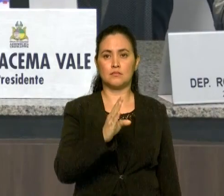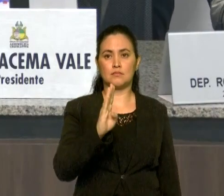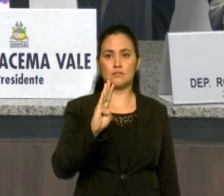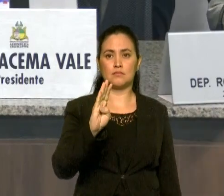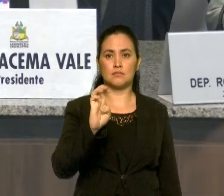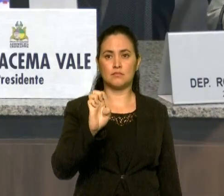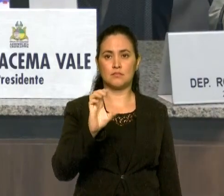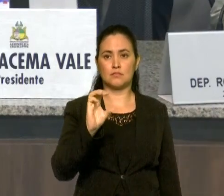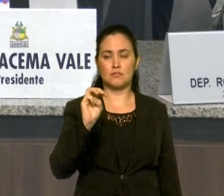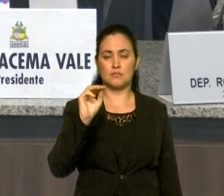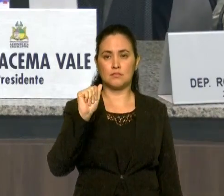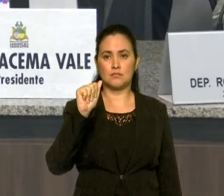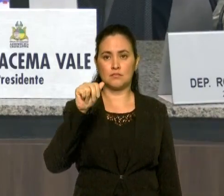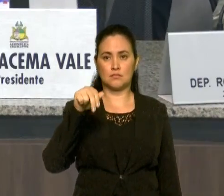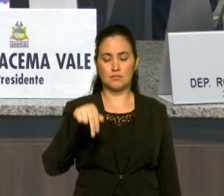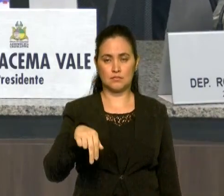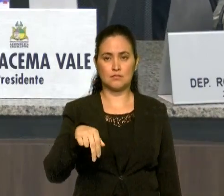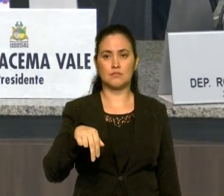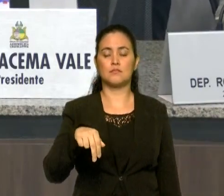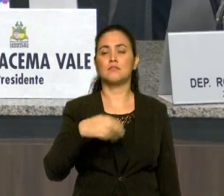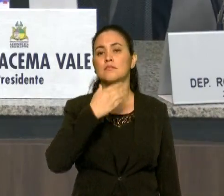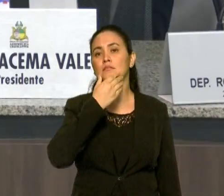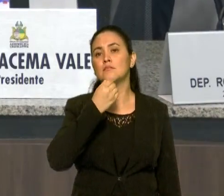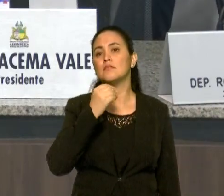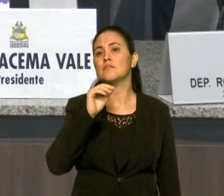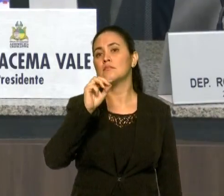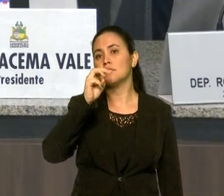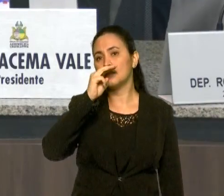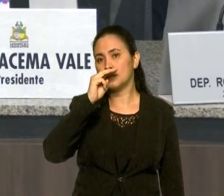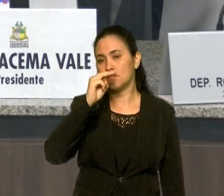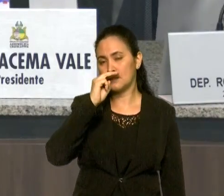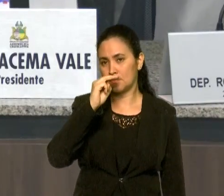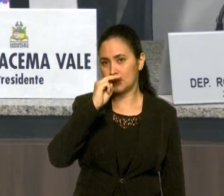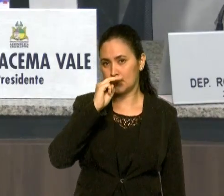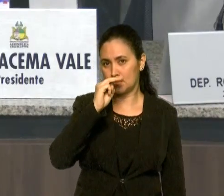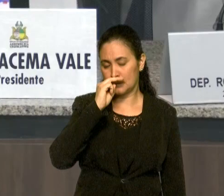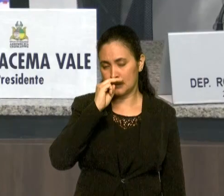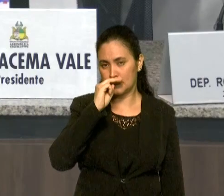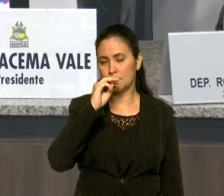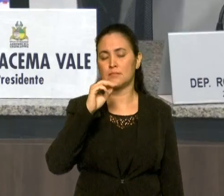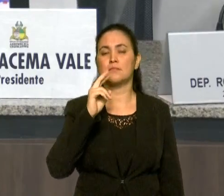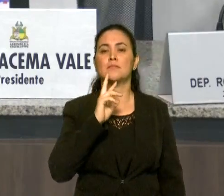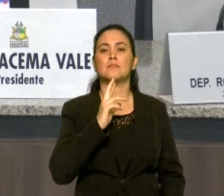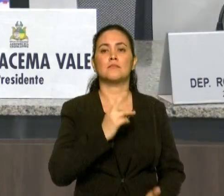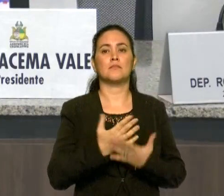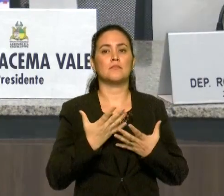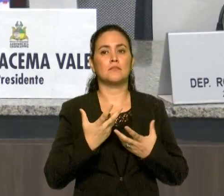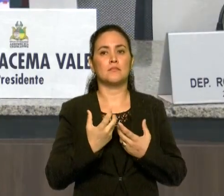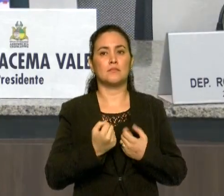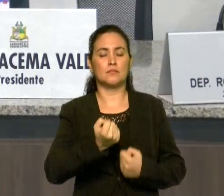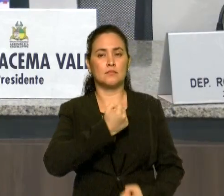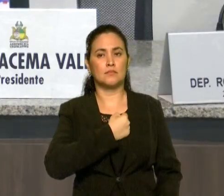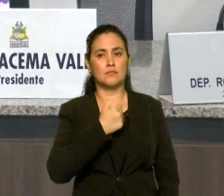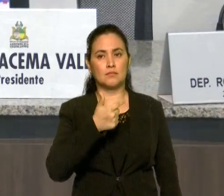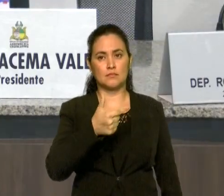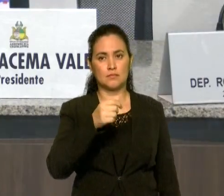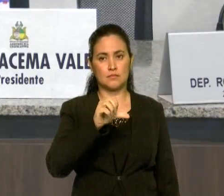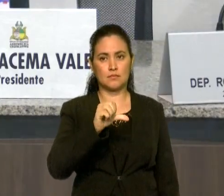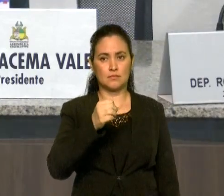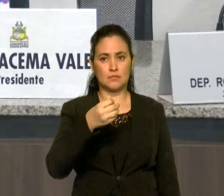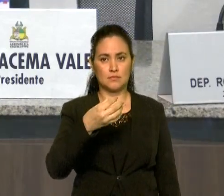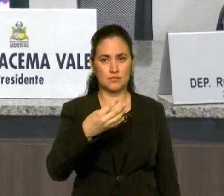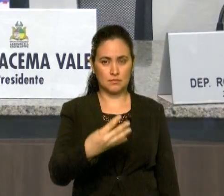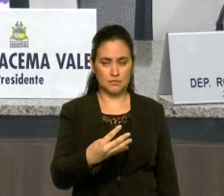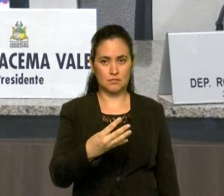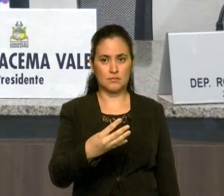senhor Humberto Ivar Araújo Coutinho. Comparecer favorável número 294,